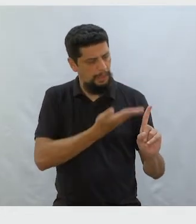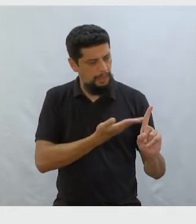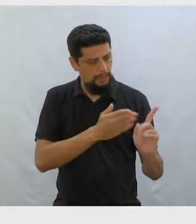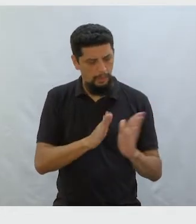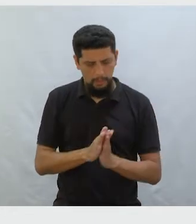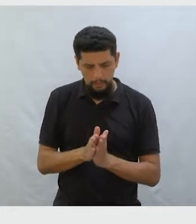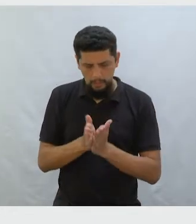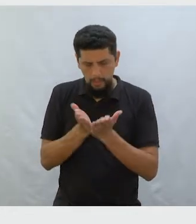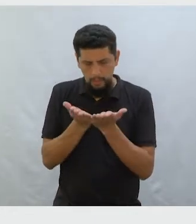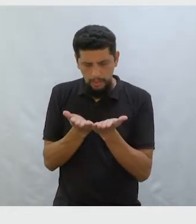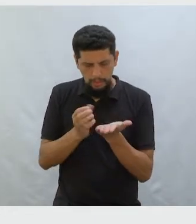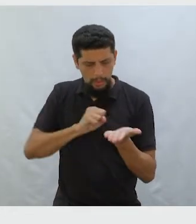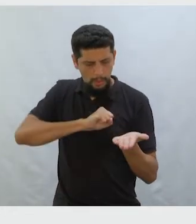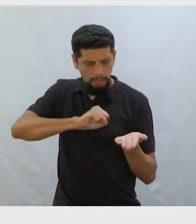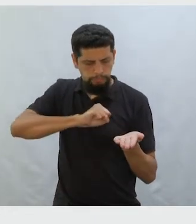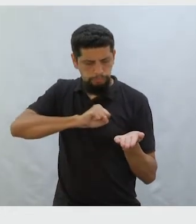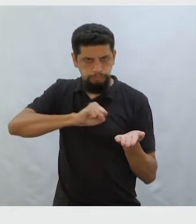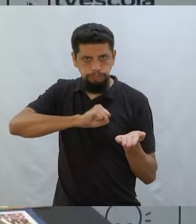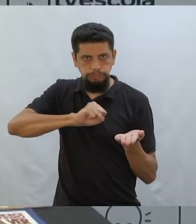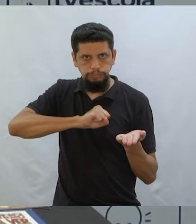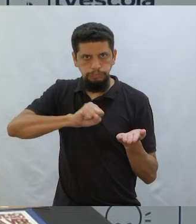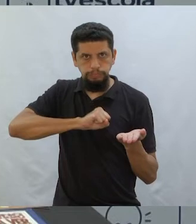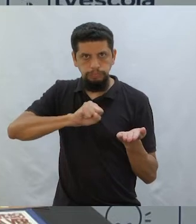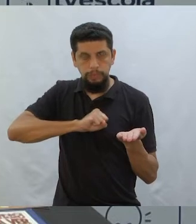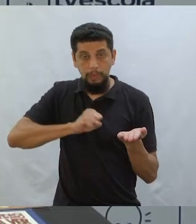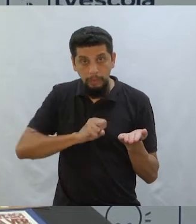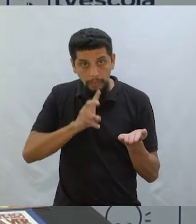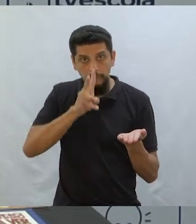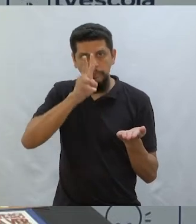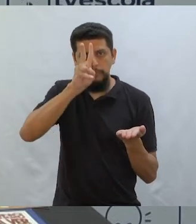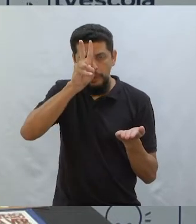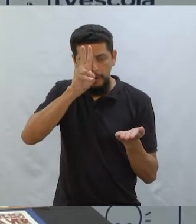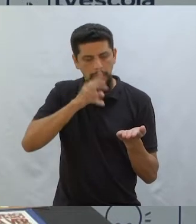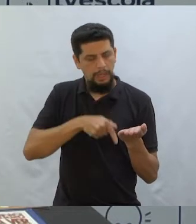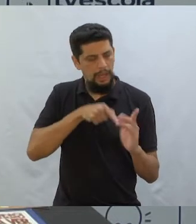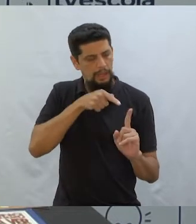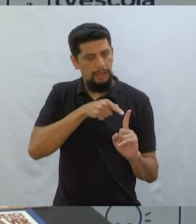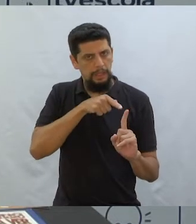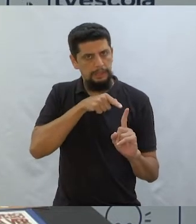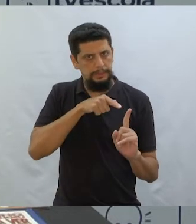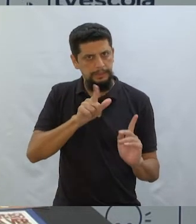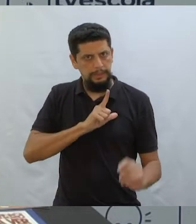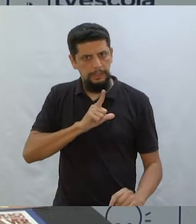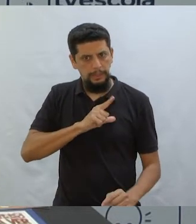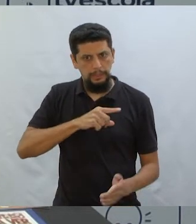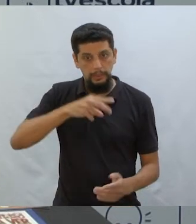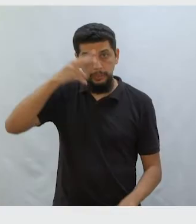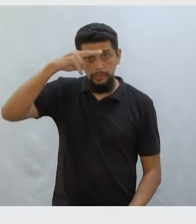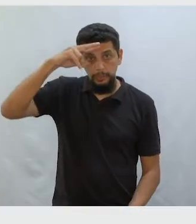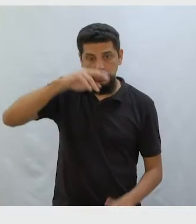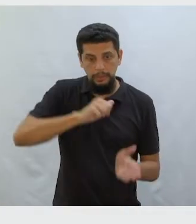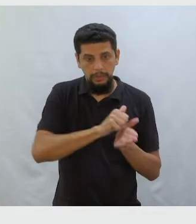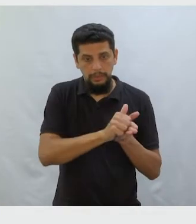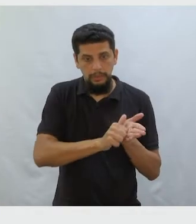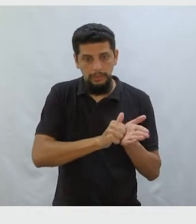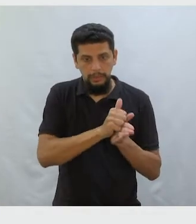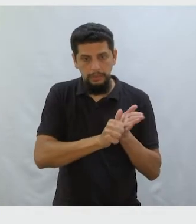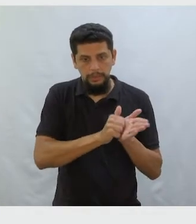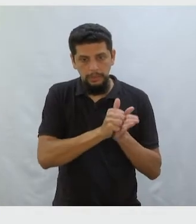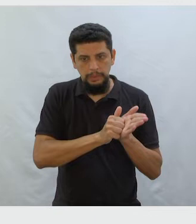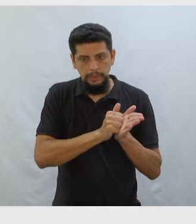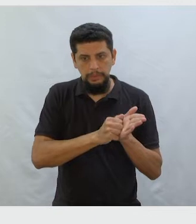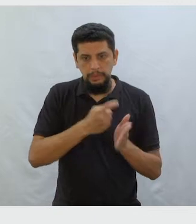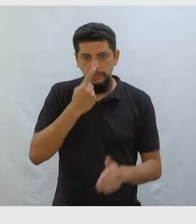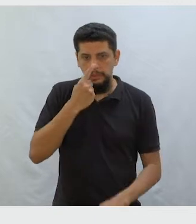o menino abriu o livro com o coração batendo lá estava a história do trenzinho do nariz